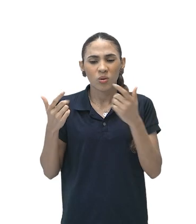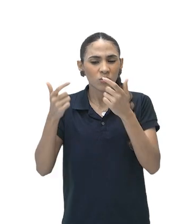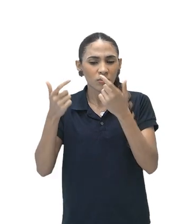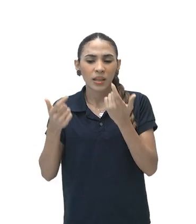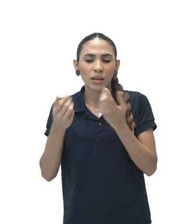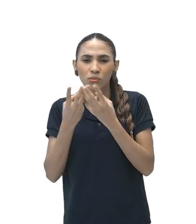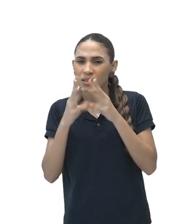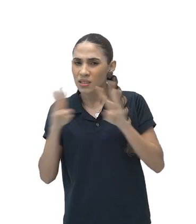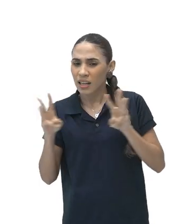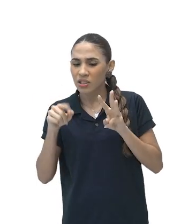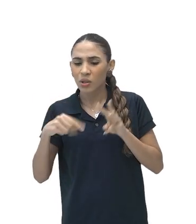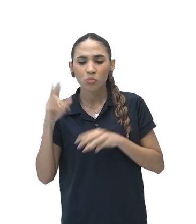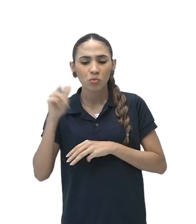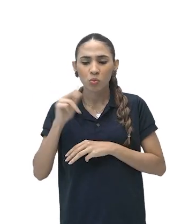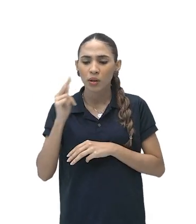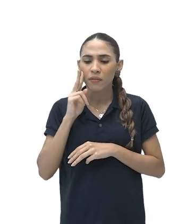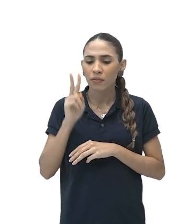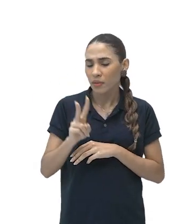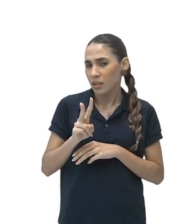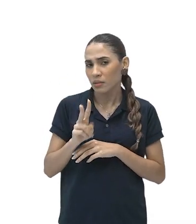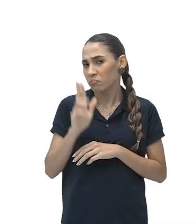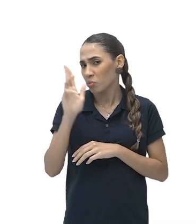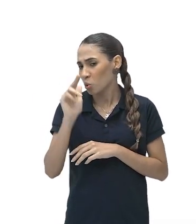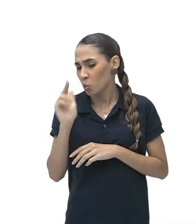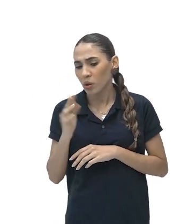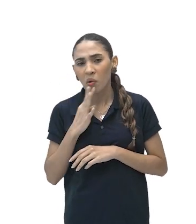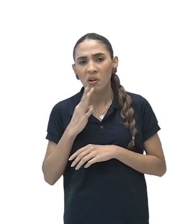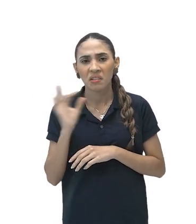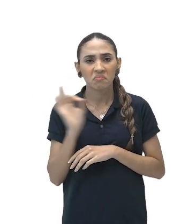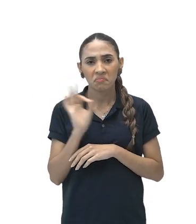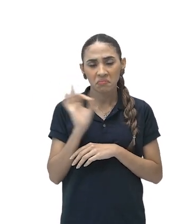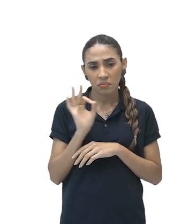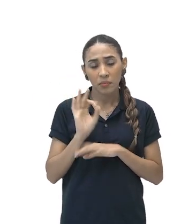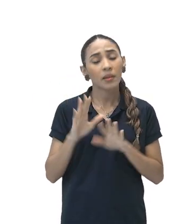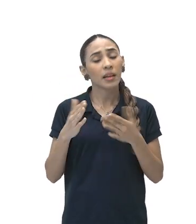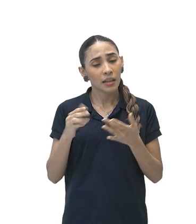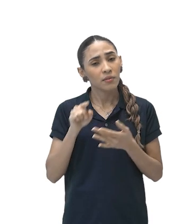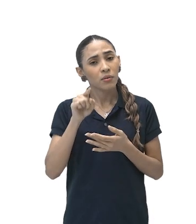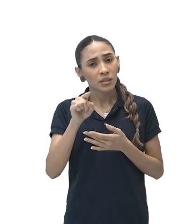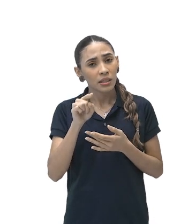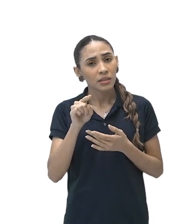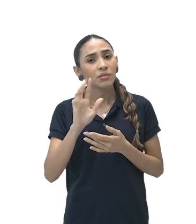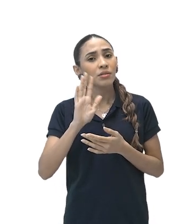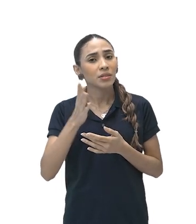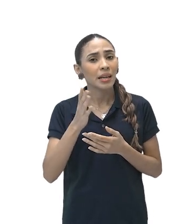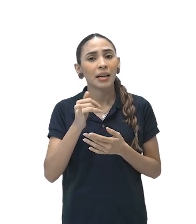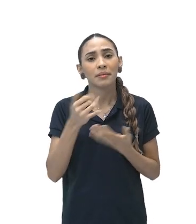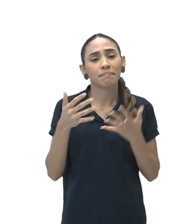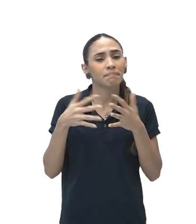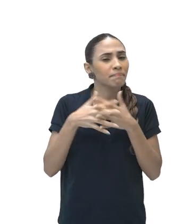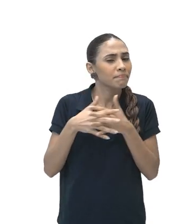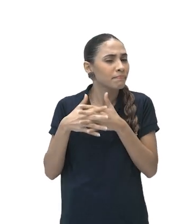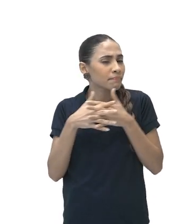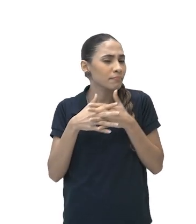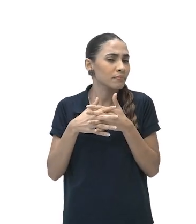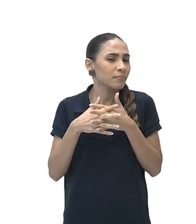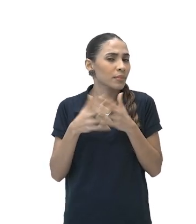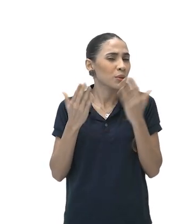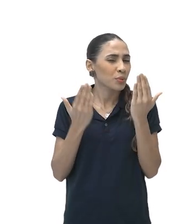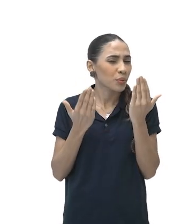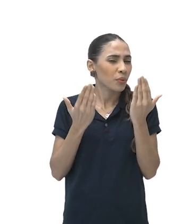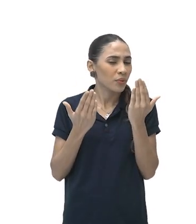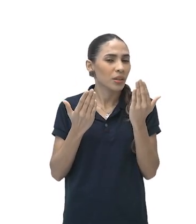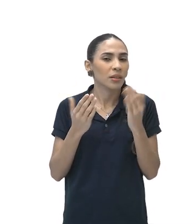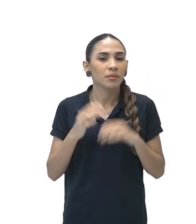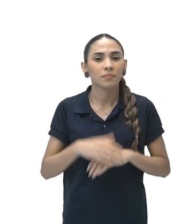ouvi falar, um site que eu desconheço, aí você já meio que desconfia